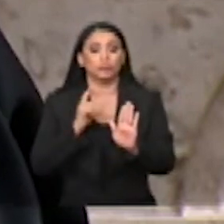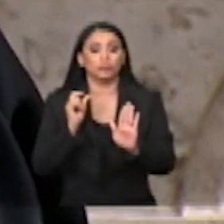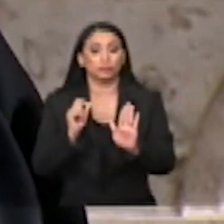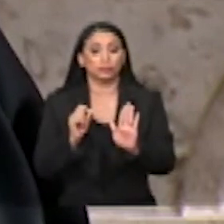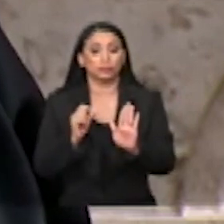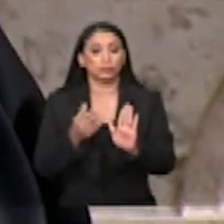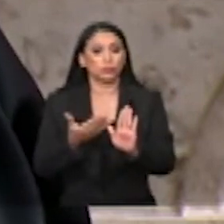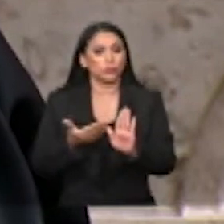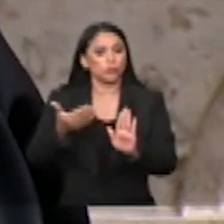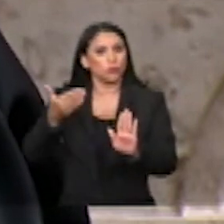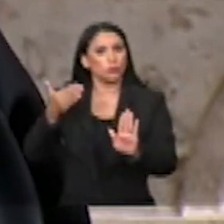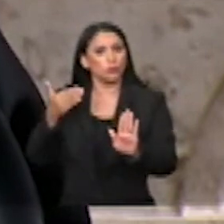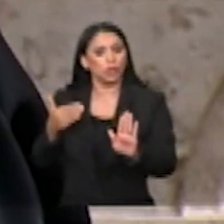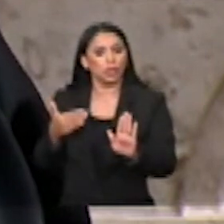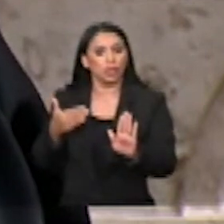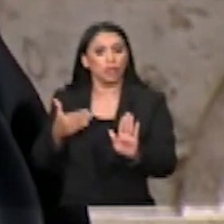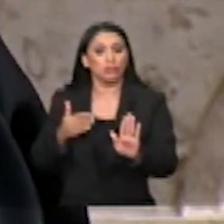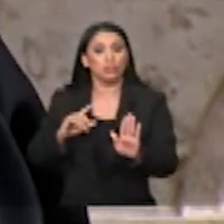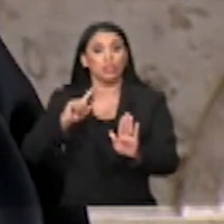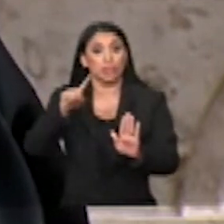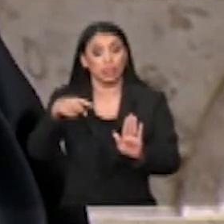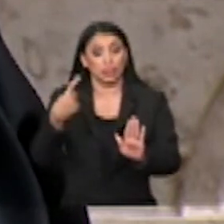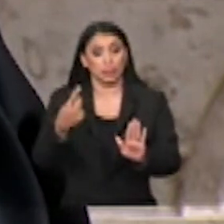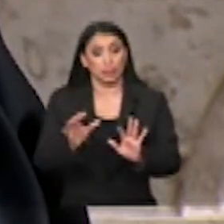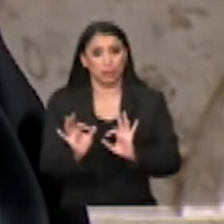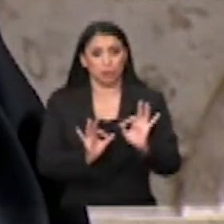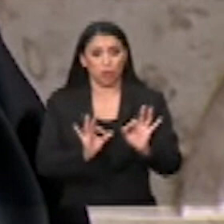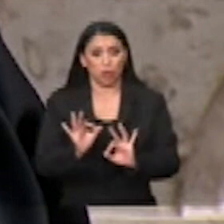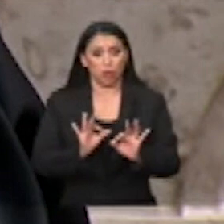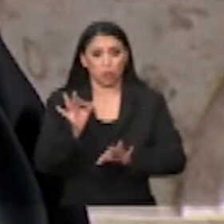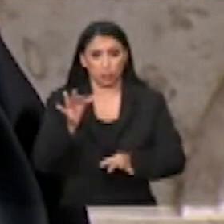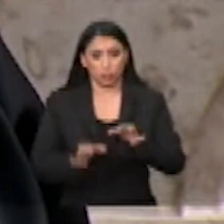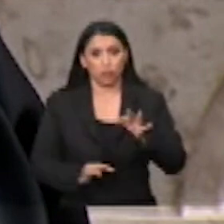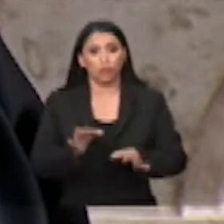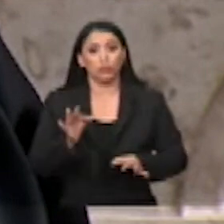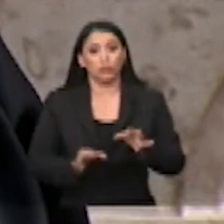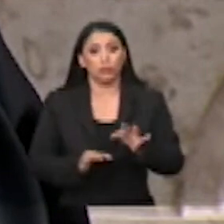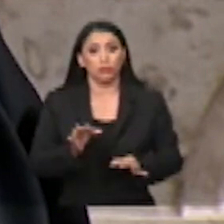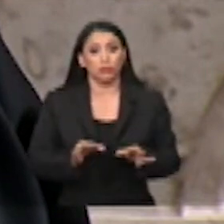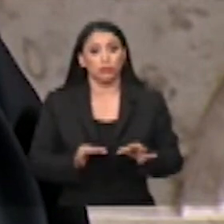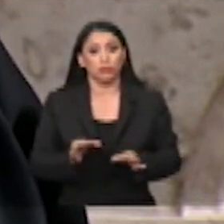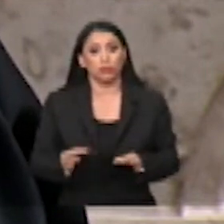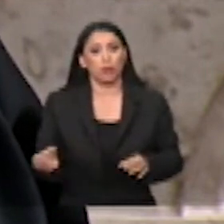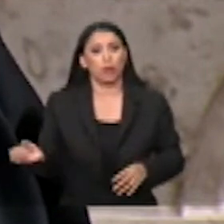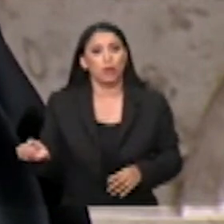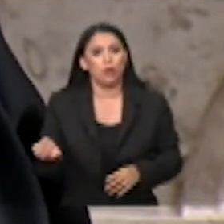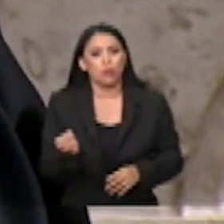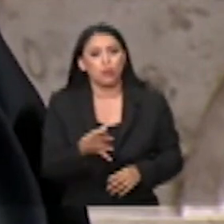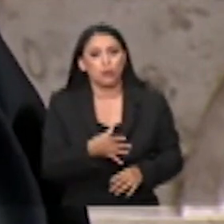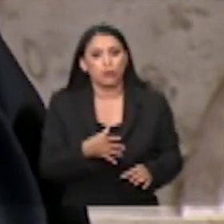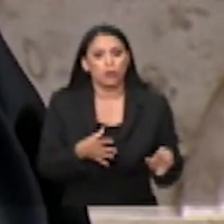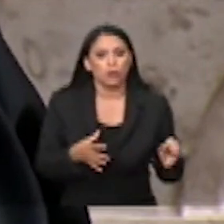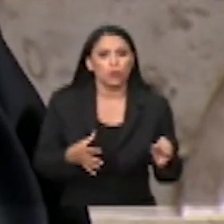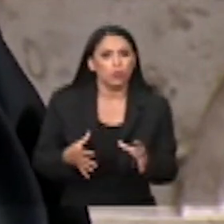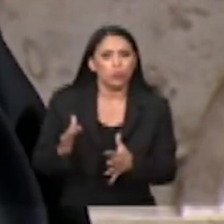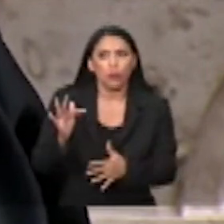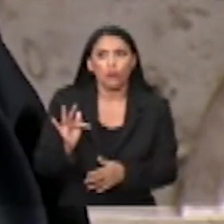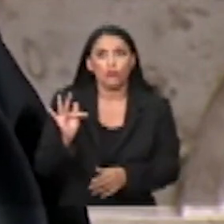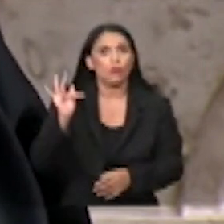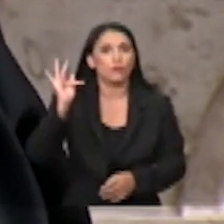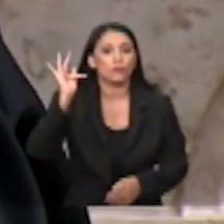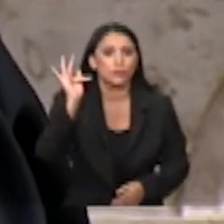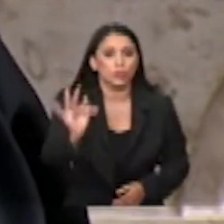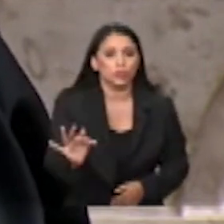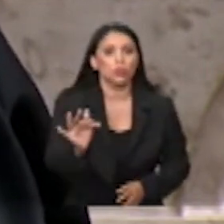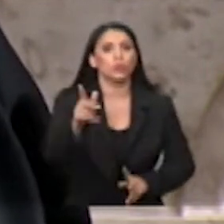o antes e a recriação da ordem jurídica em que se plasmam as novas expectativas de um povo capaz